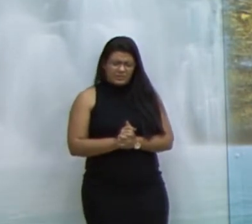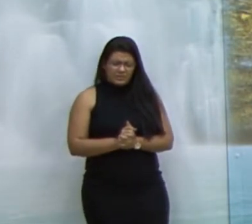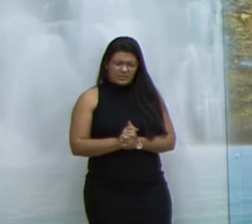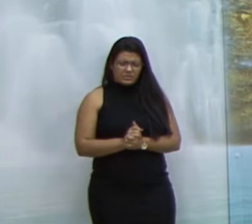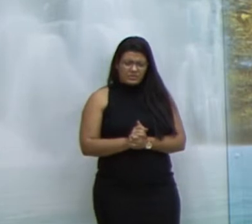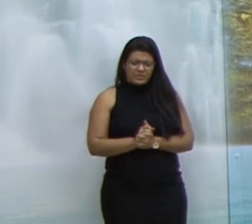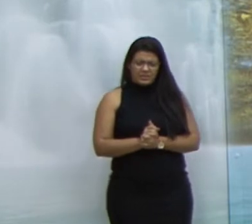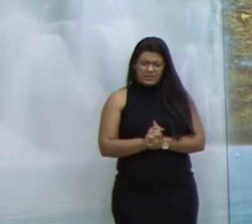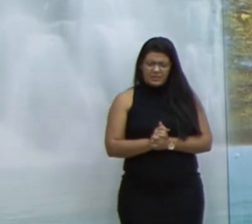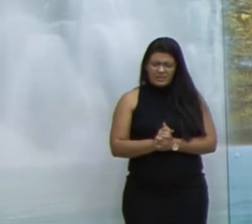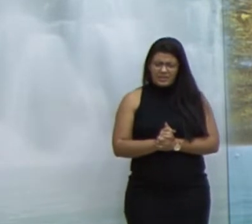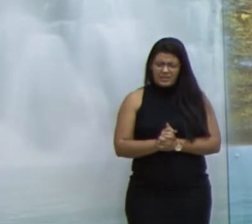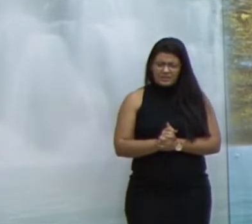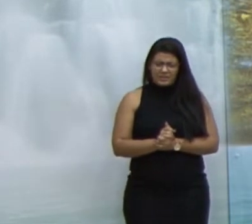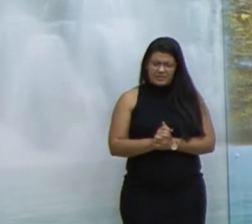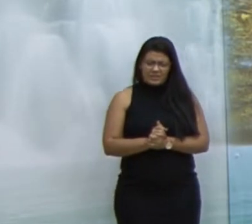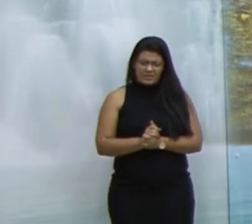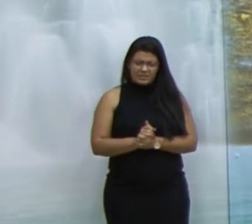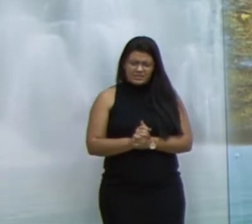ladrões.